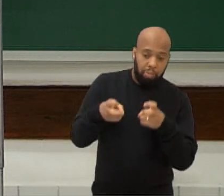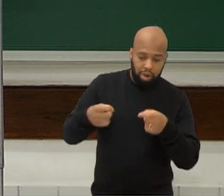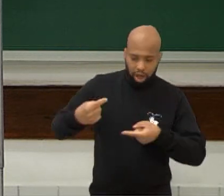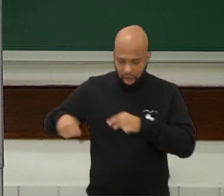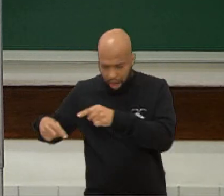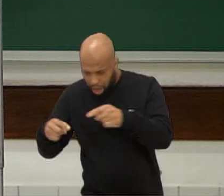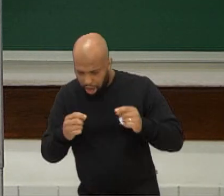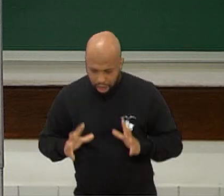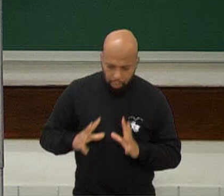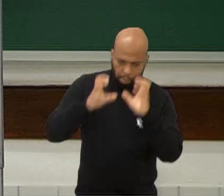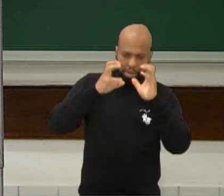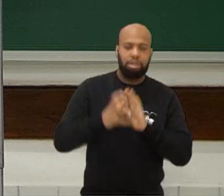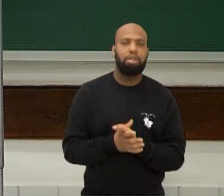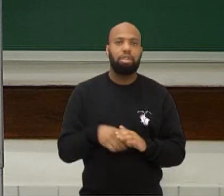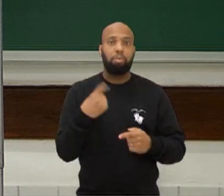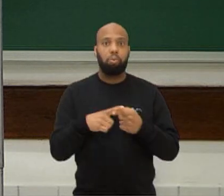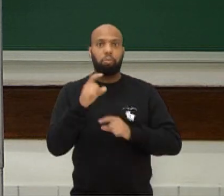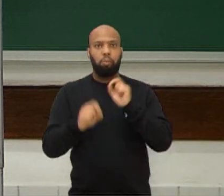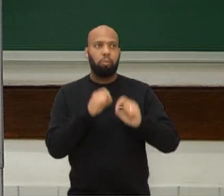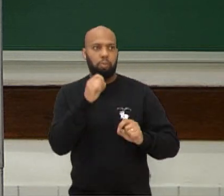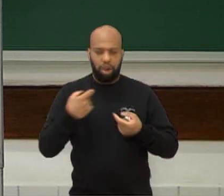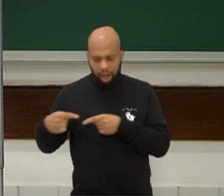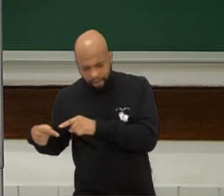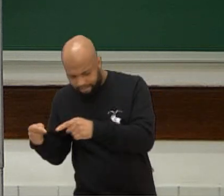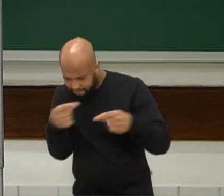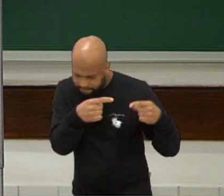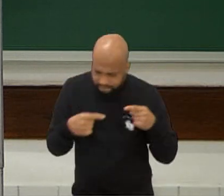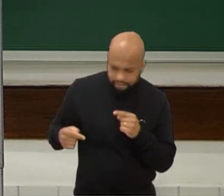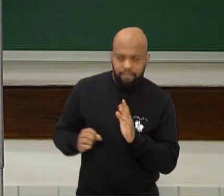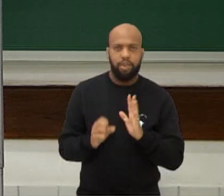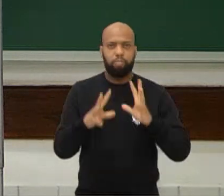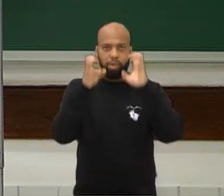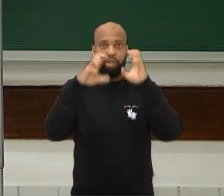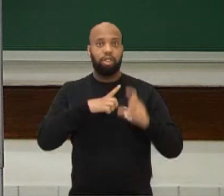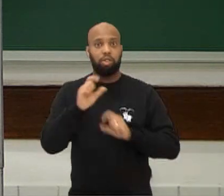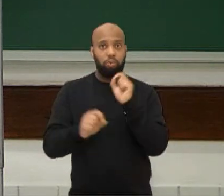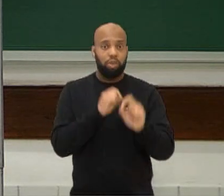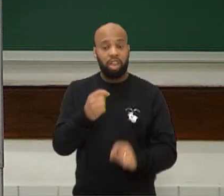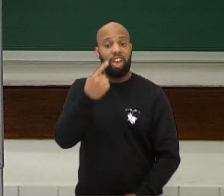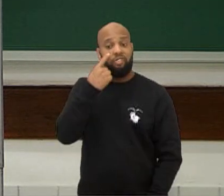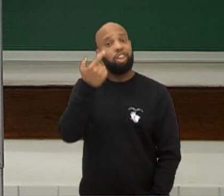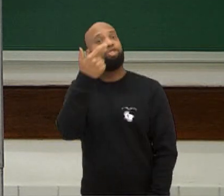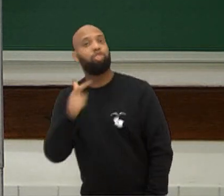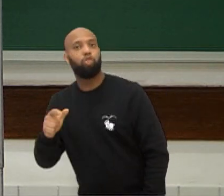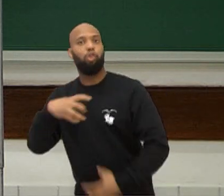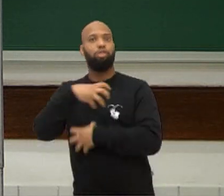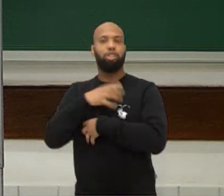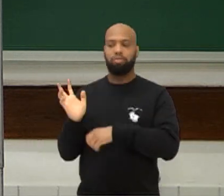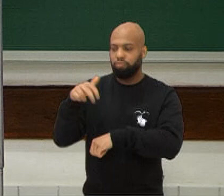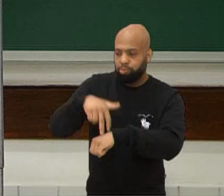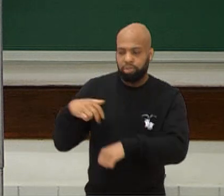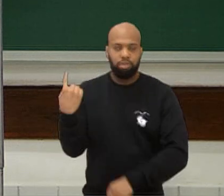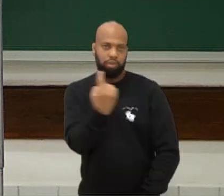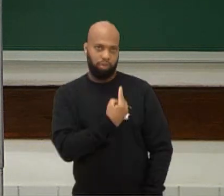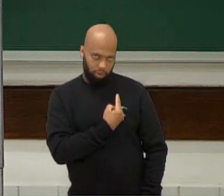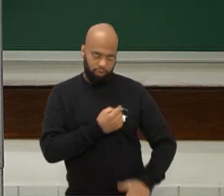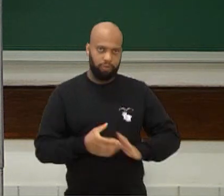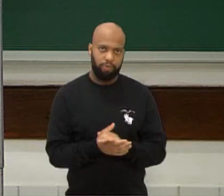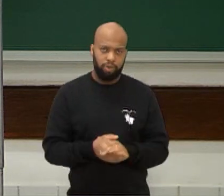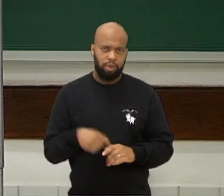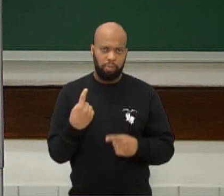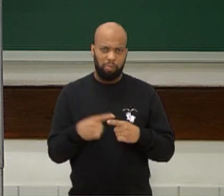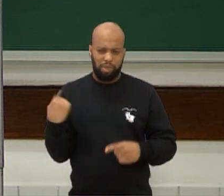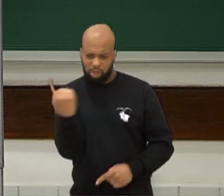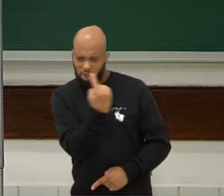conflitos muitas vezes fazem com que a gente tenha que rever os nossos posicionamentos. Nossos posicionamentos nem sempre estão